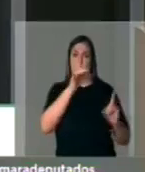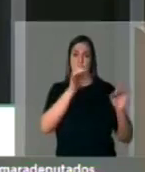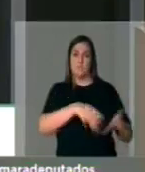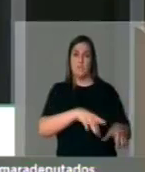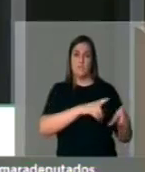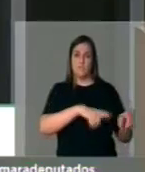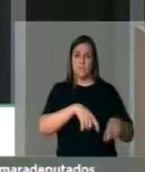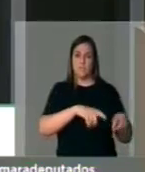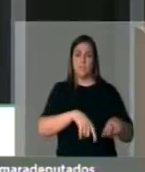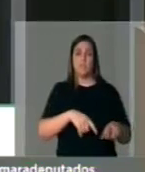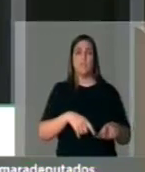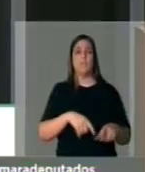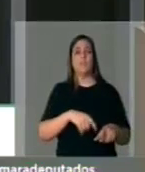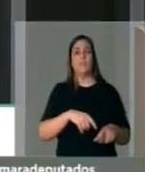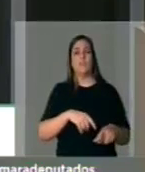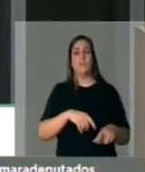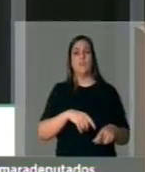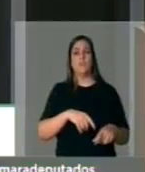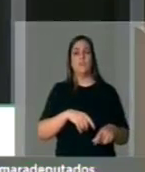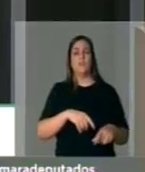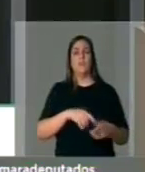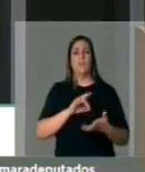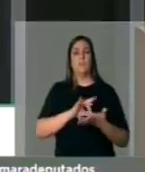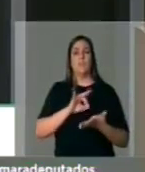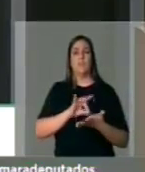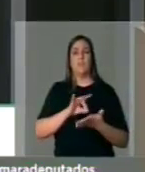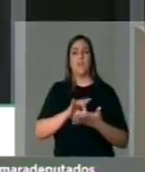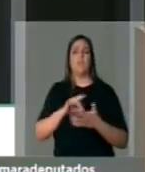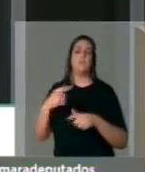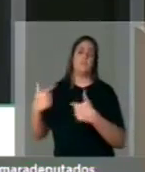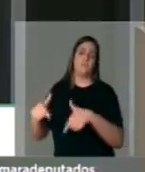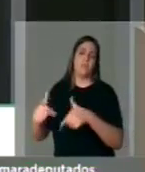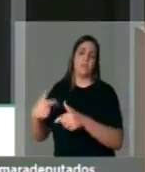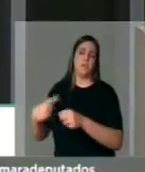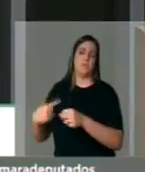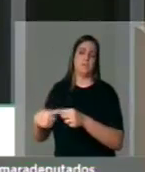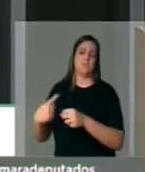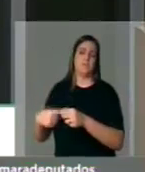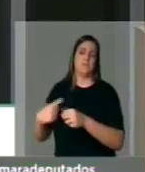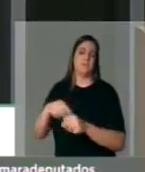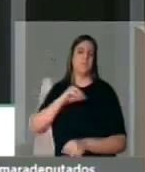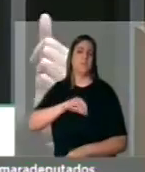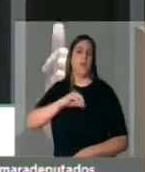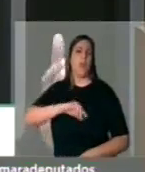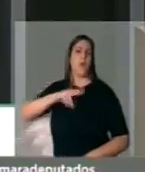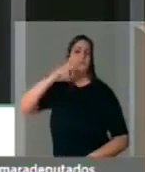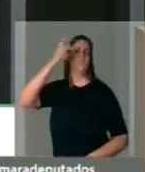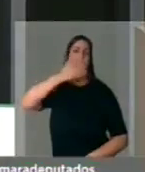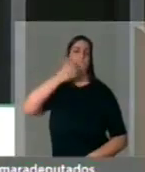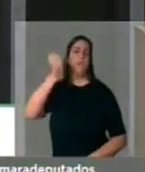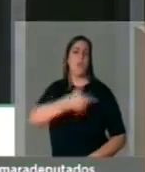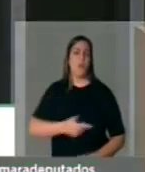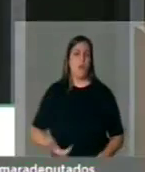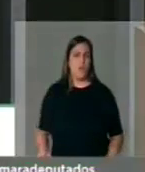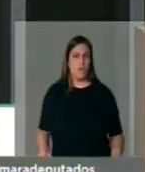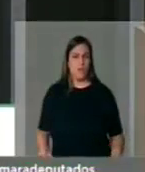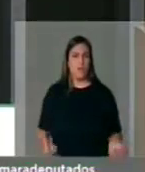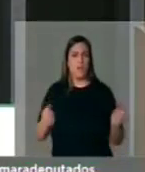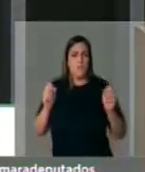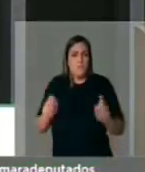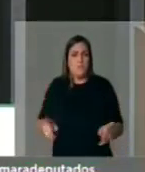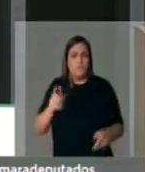saíram do meio rural, se aposentaram antes do que os que ficaram e com valores superiores àqueles que permaneceram